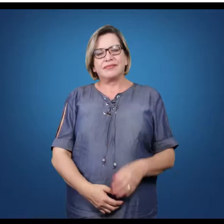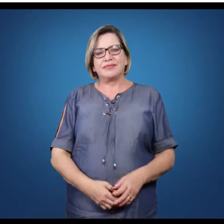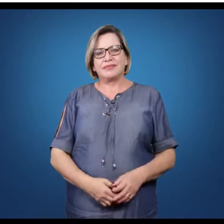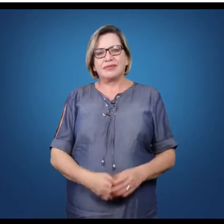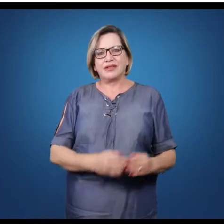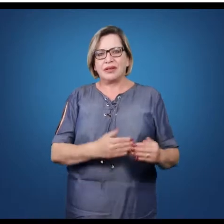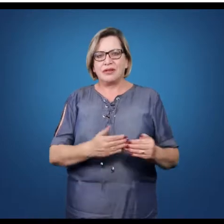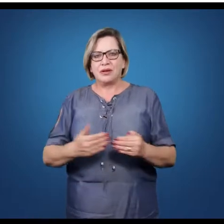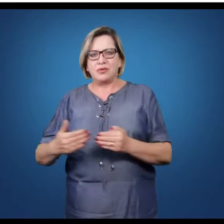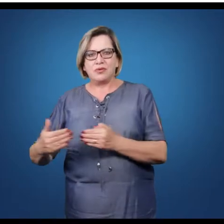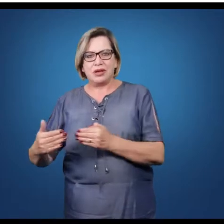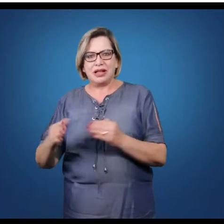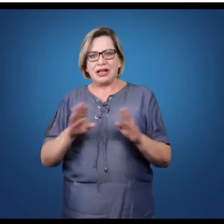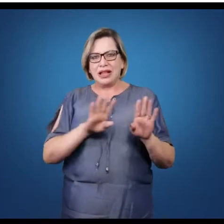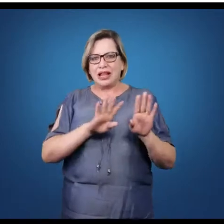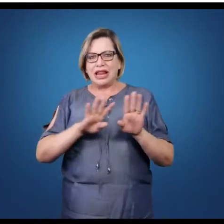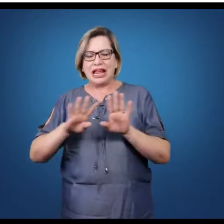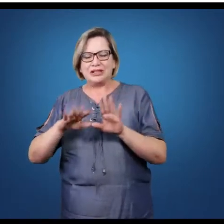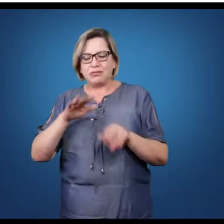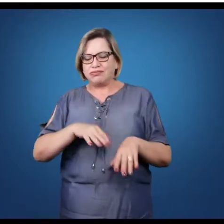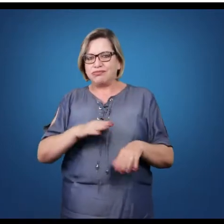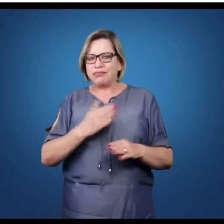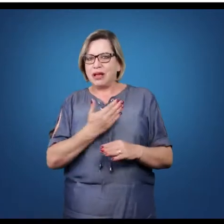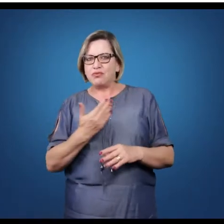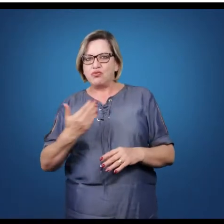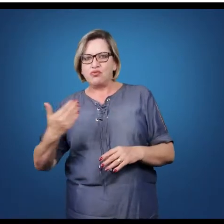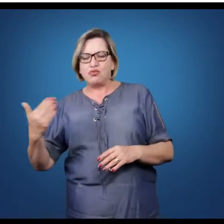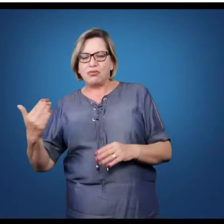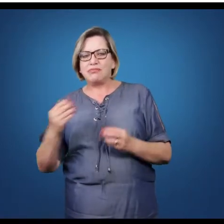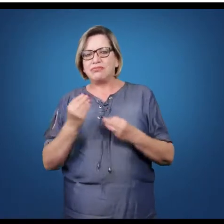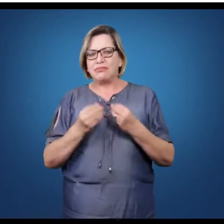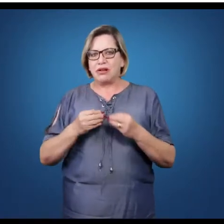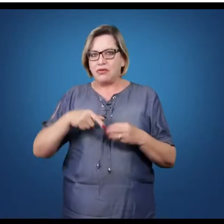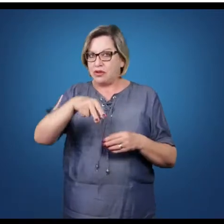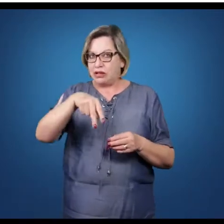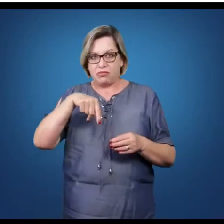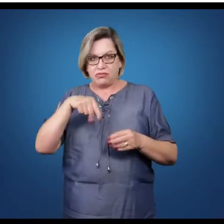De lado. Vamos bater bola de lado.